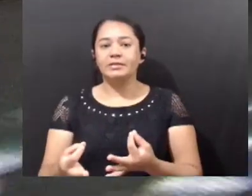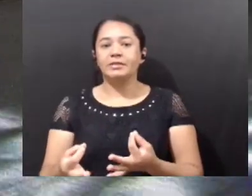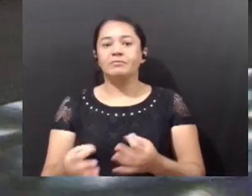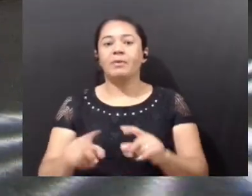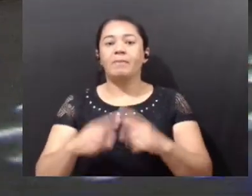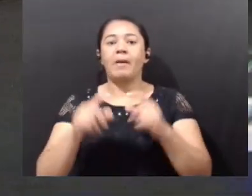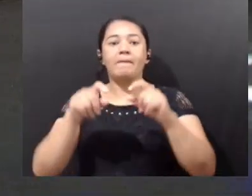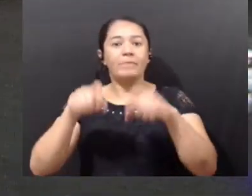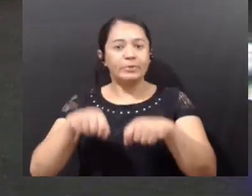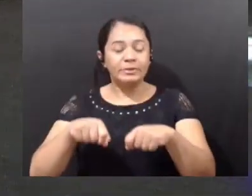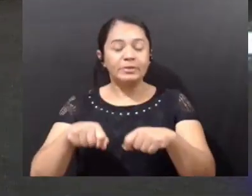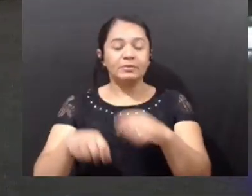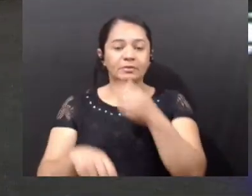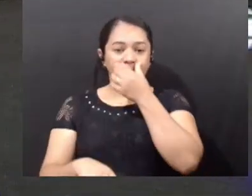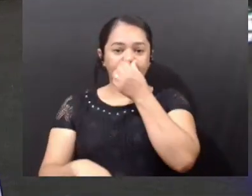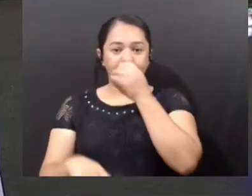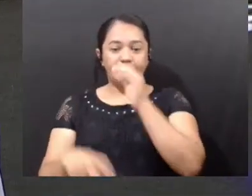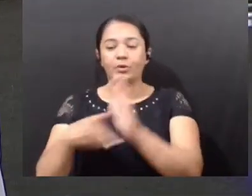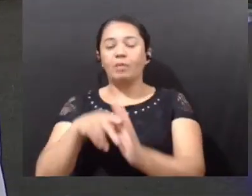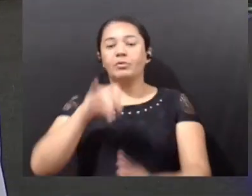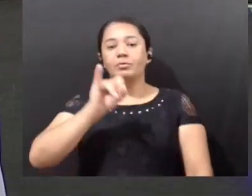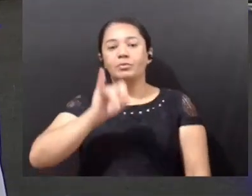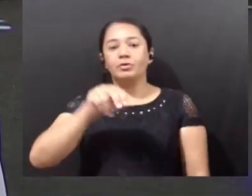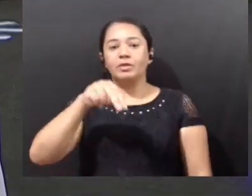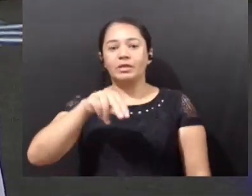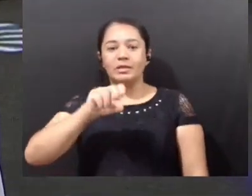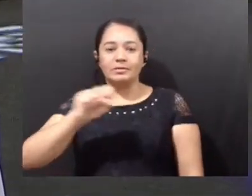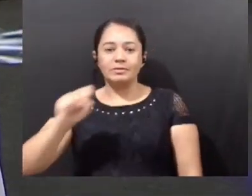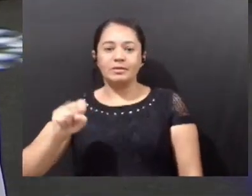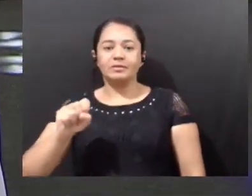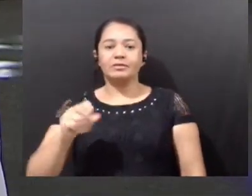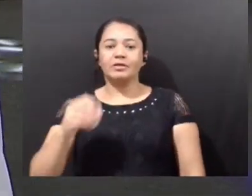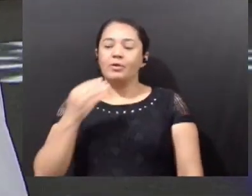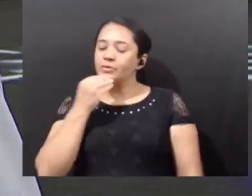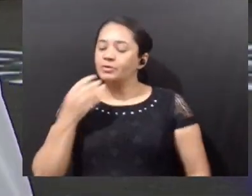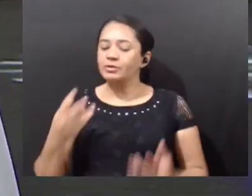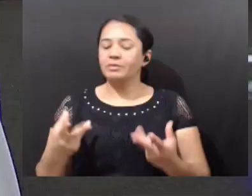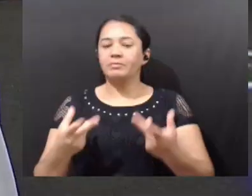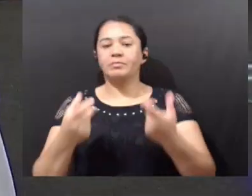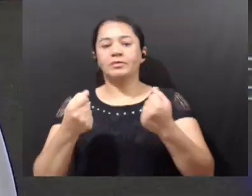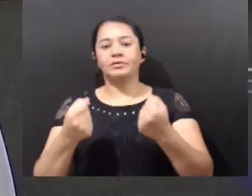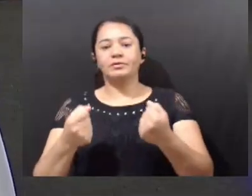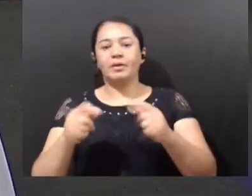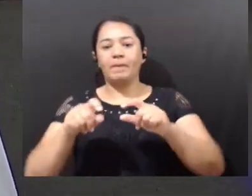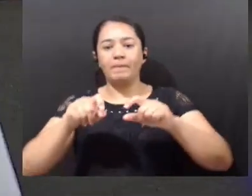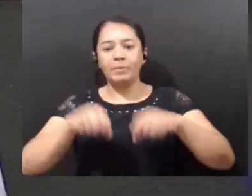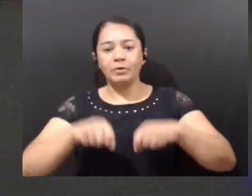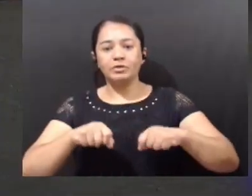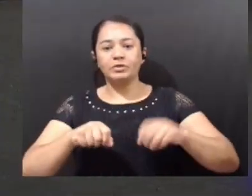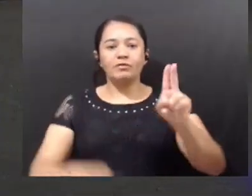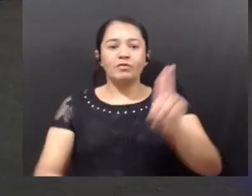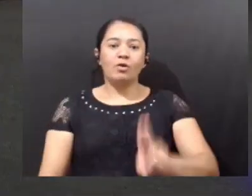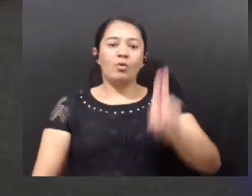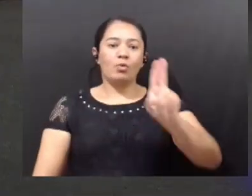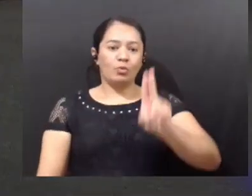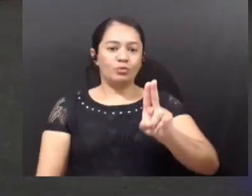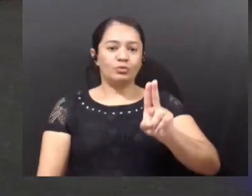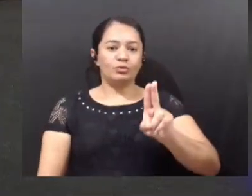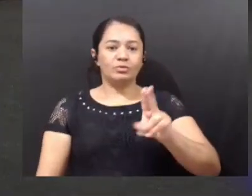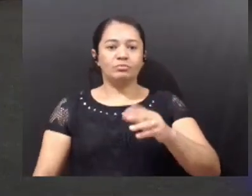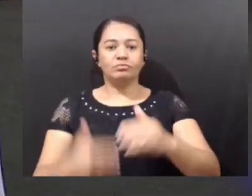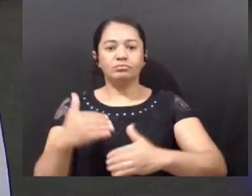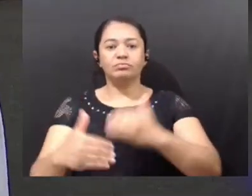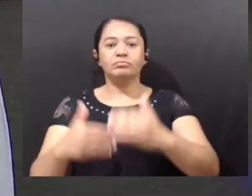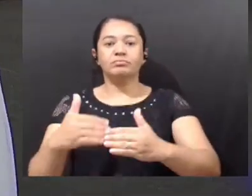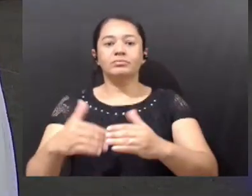para o INSS. Então é uma oportunidade incrível que ele pode utilizar depois, e a